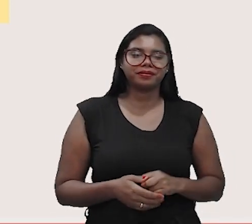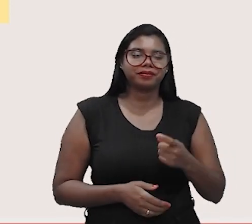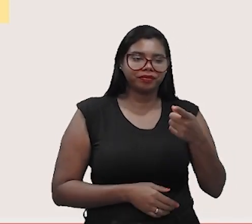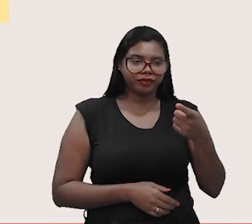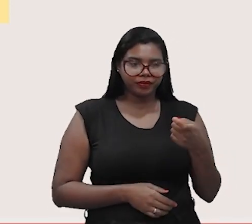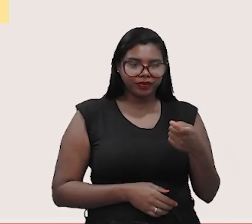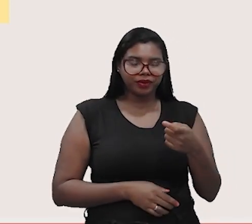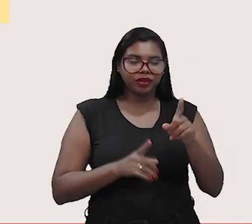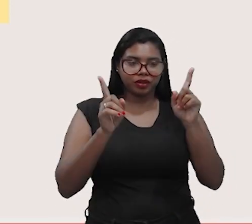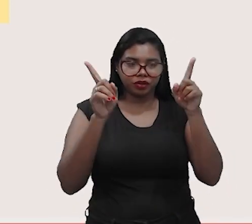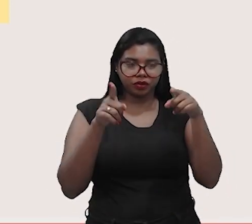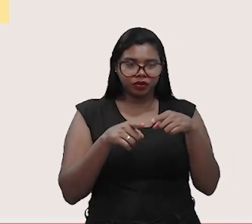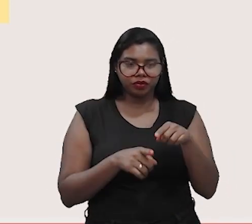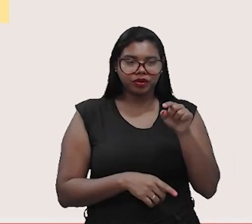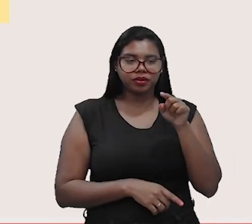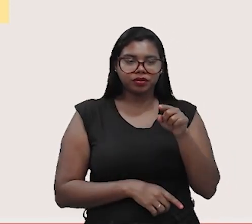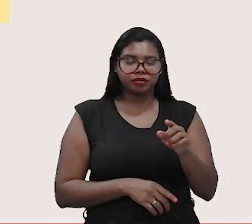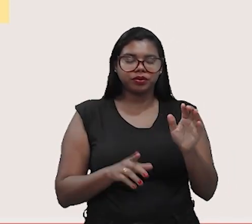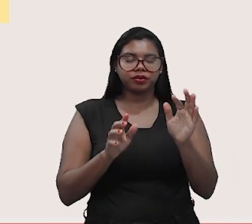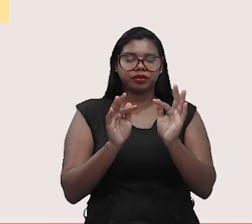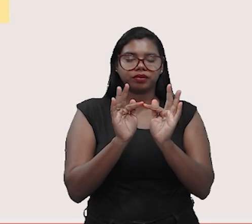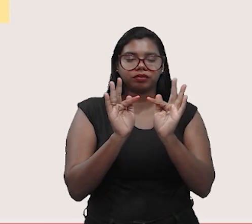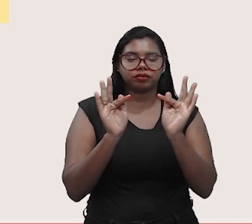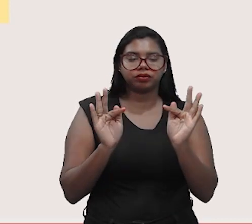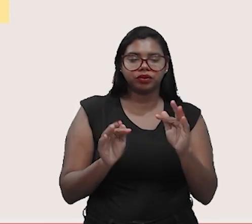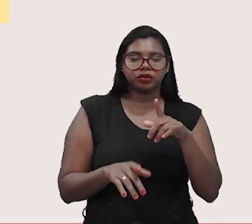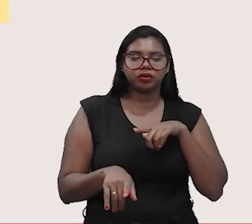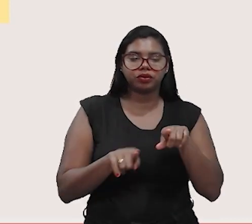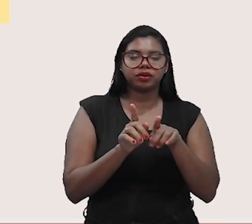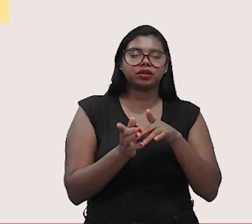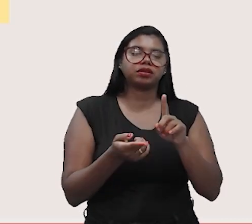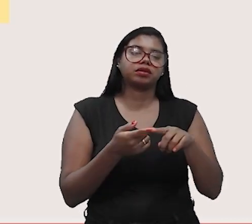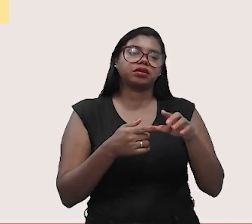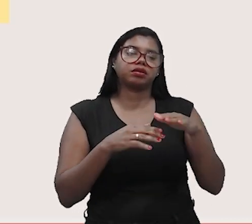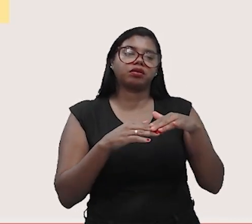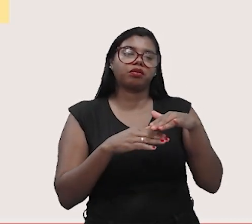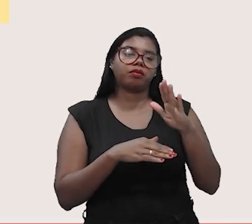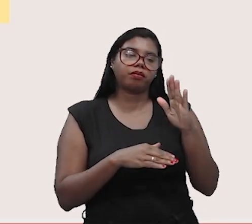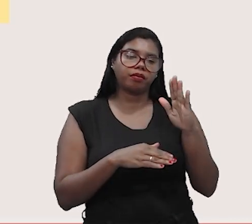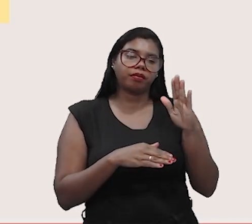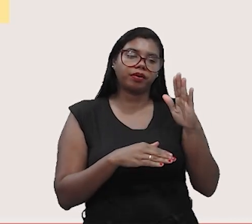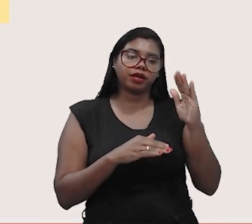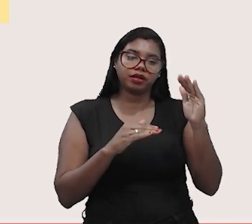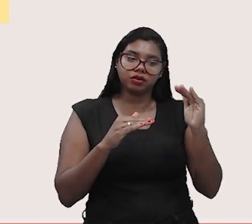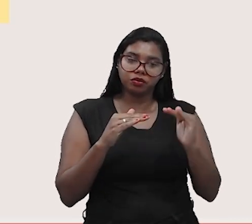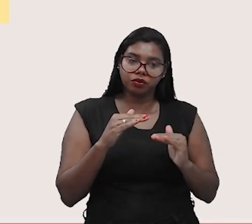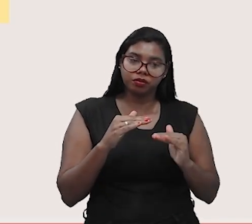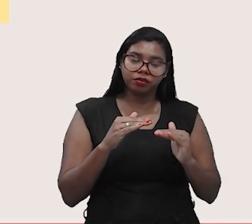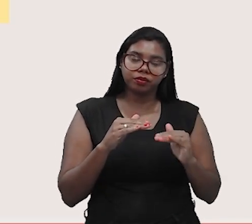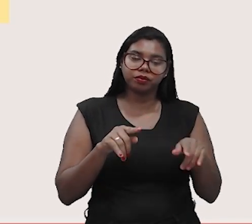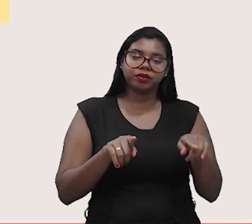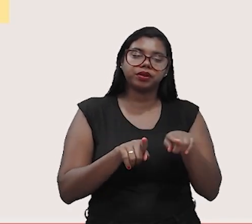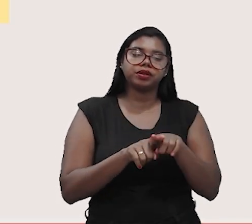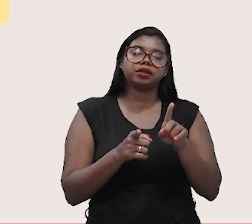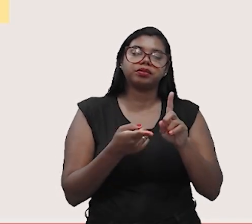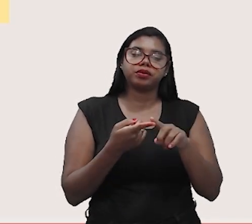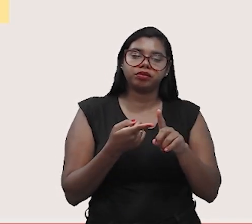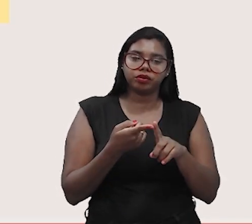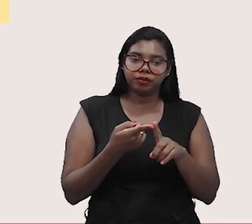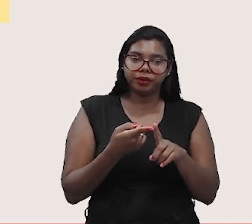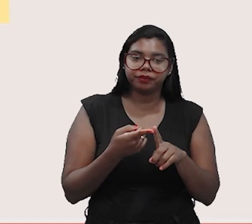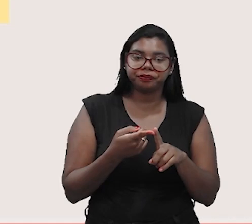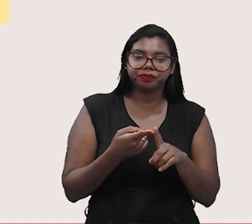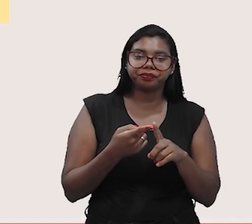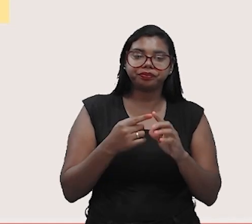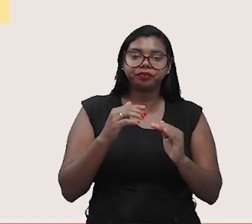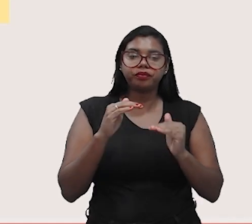ponto onde a função terá o máximo ou mínimo. Y do vértice é o máximo ou